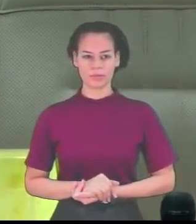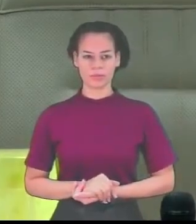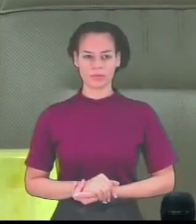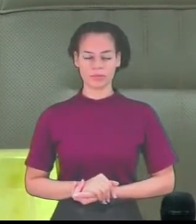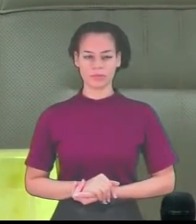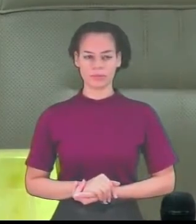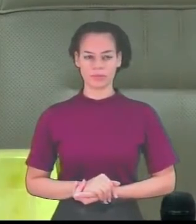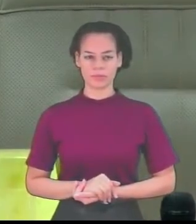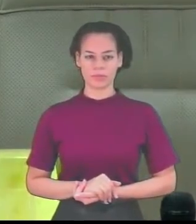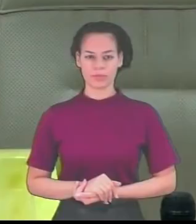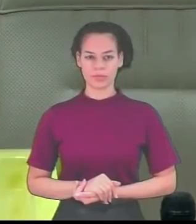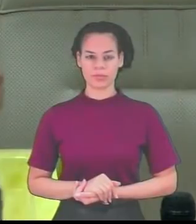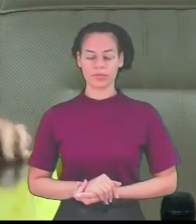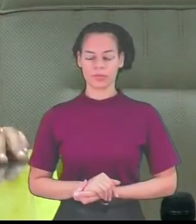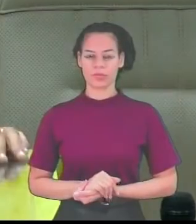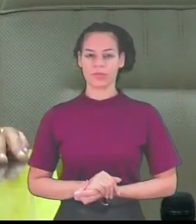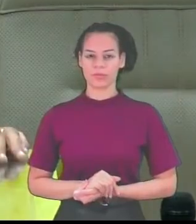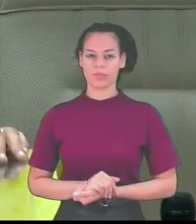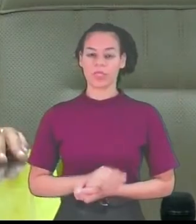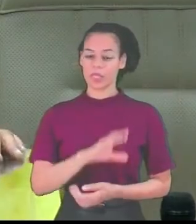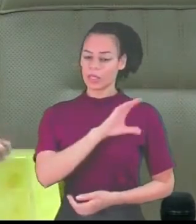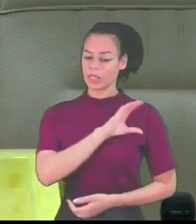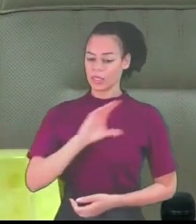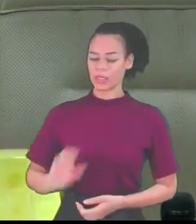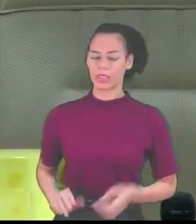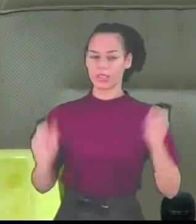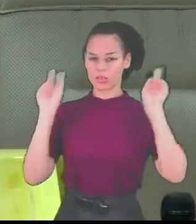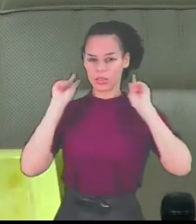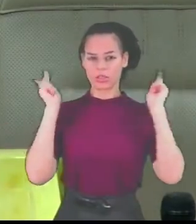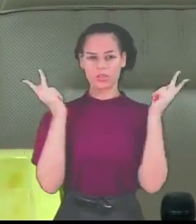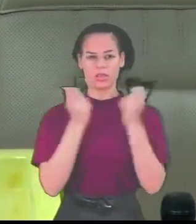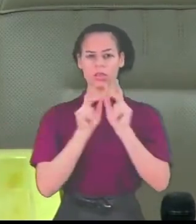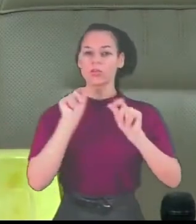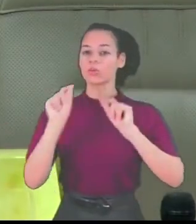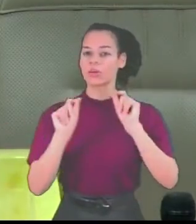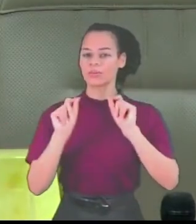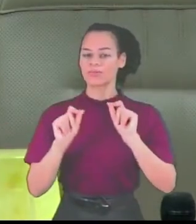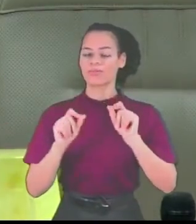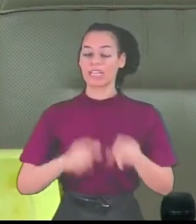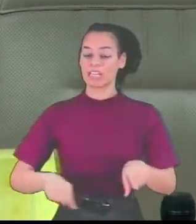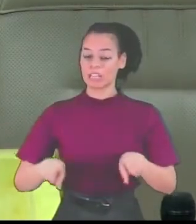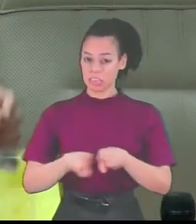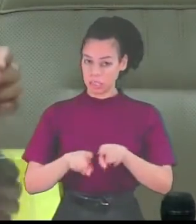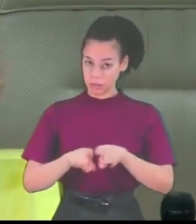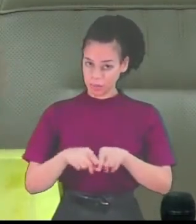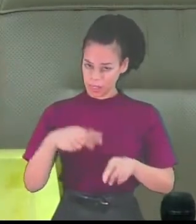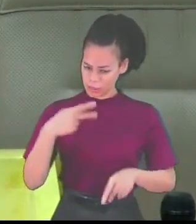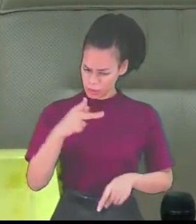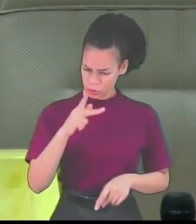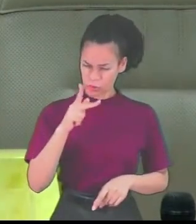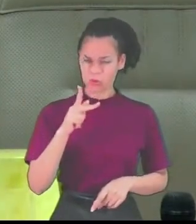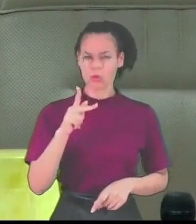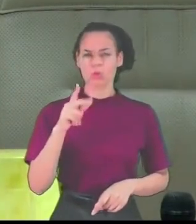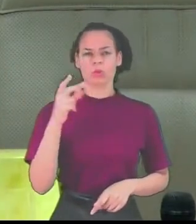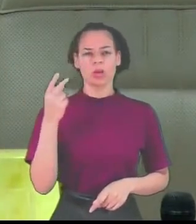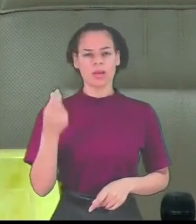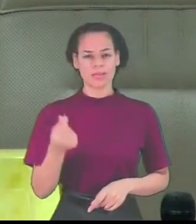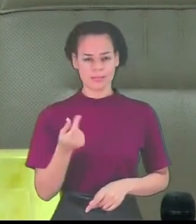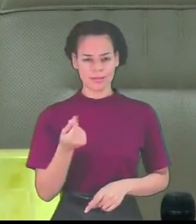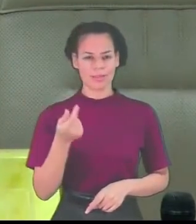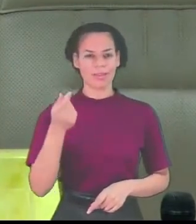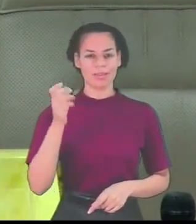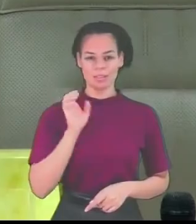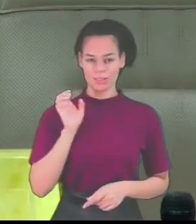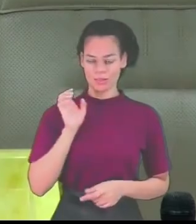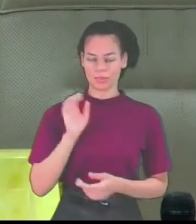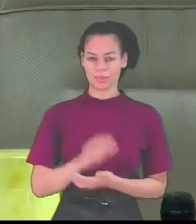é de que mais Cristo herdeiro com Cristo herdeiro dos seus bens E aí